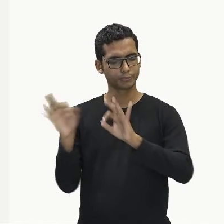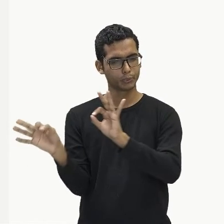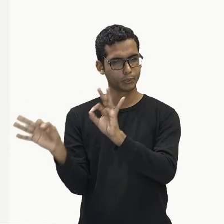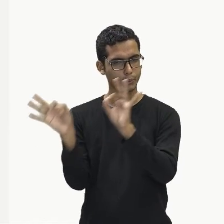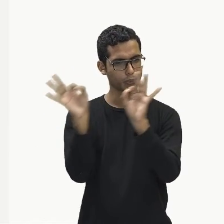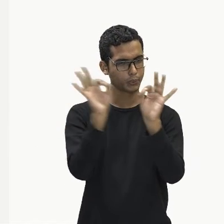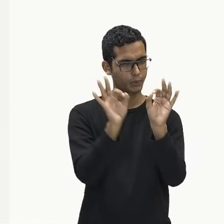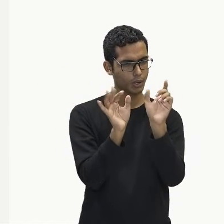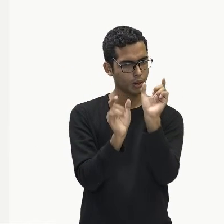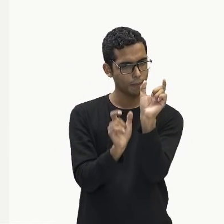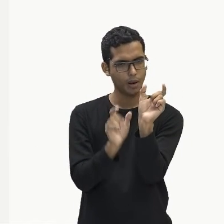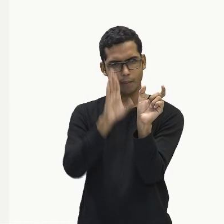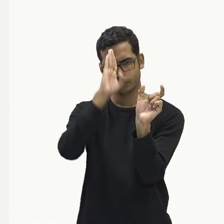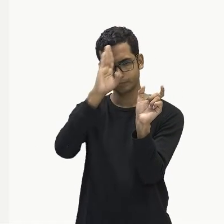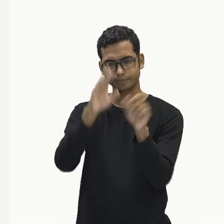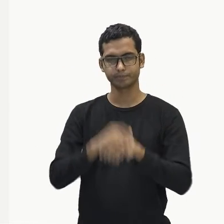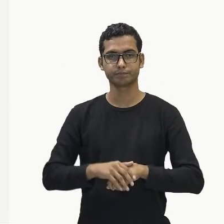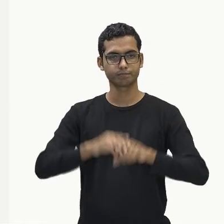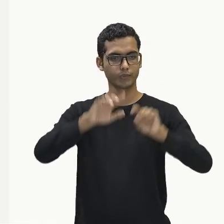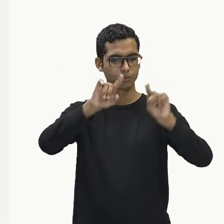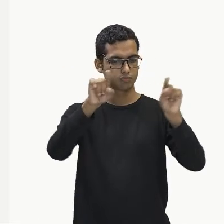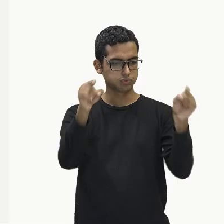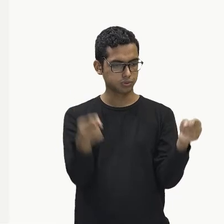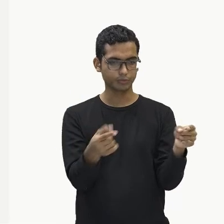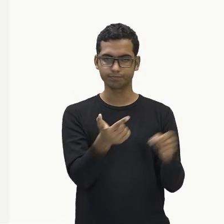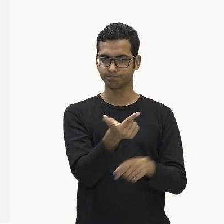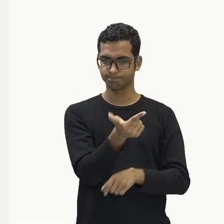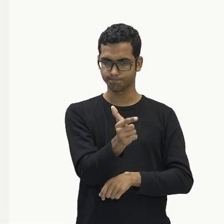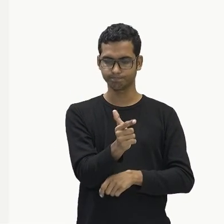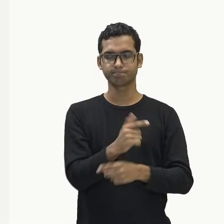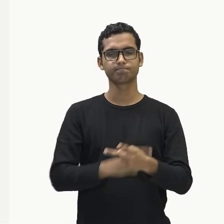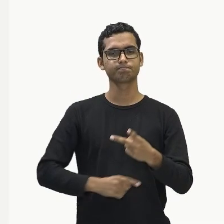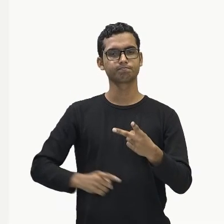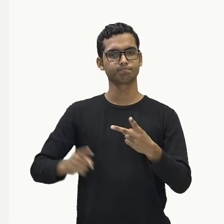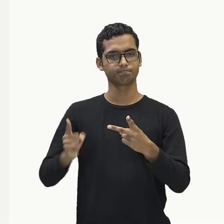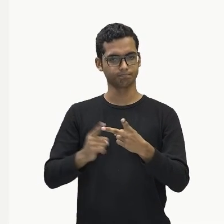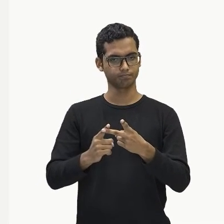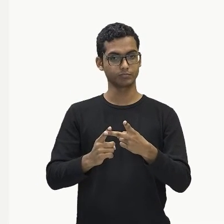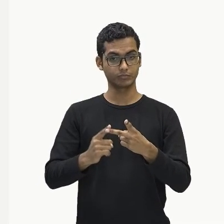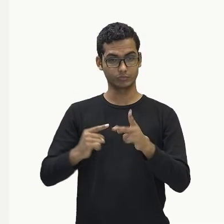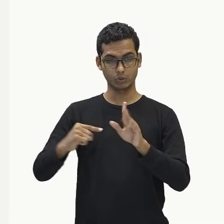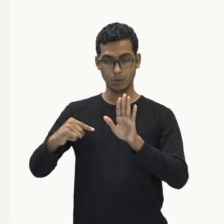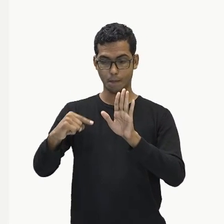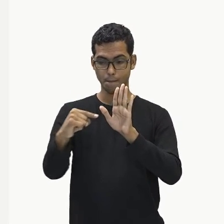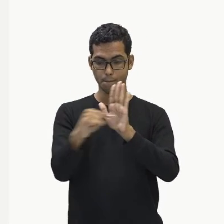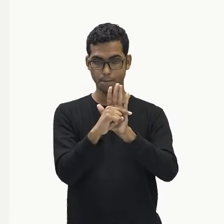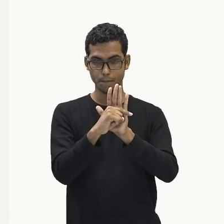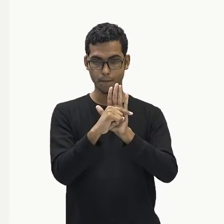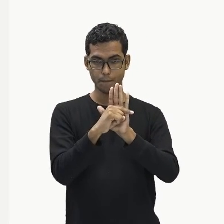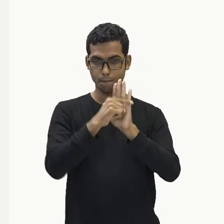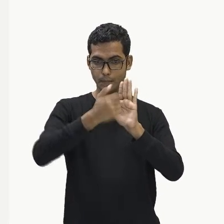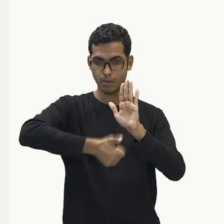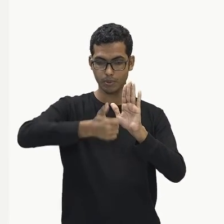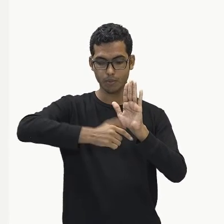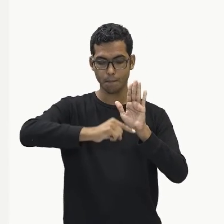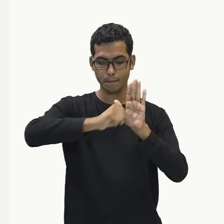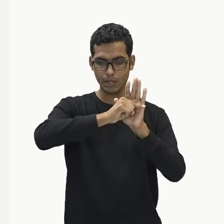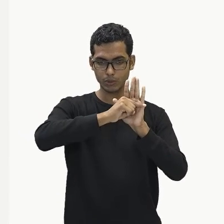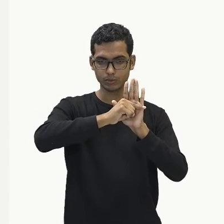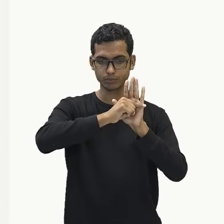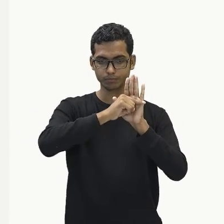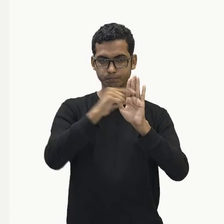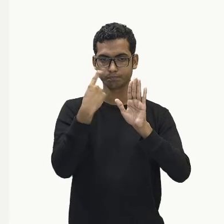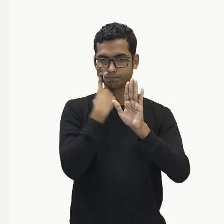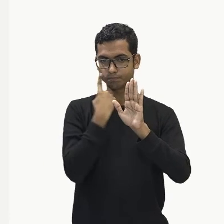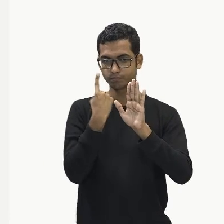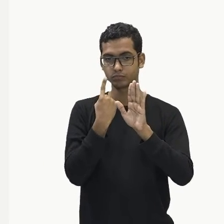principais palavras aqui, ó. Sem parênteses e com o sinal de menos na frente, a potência sempre